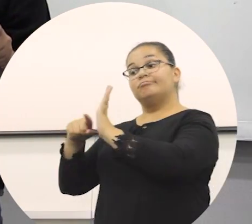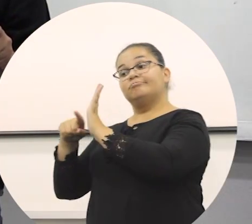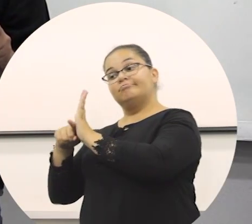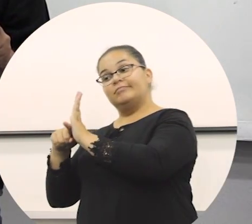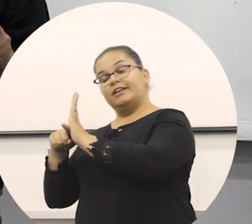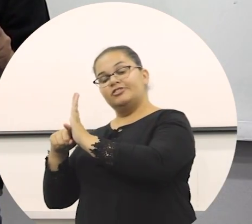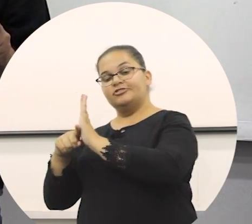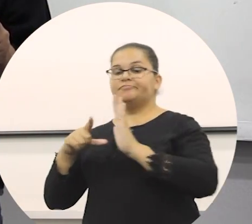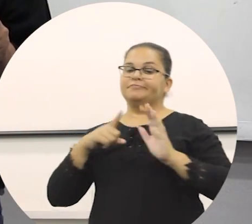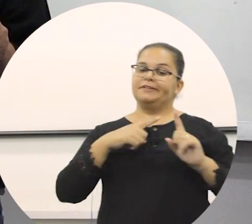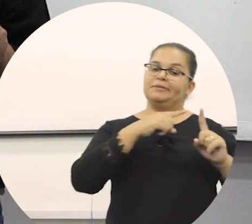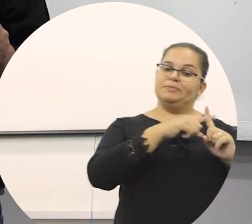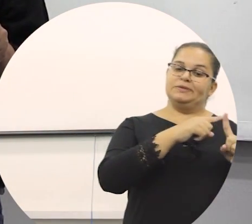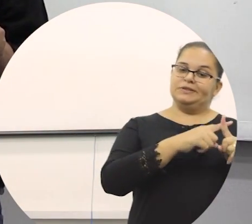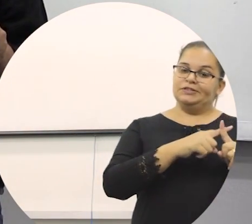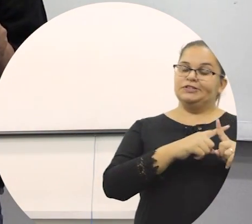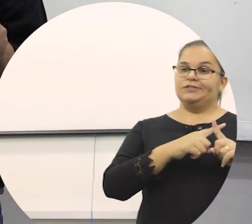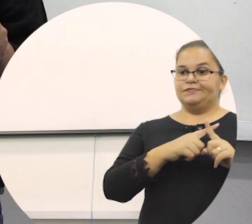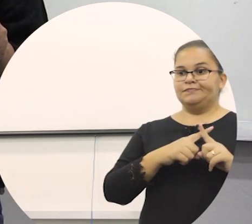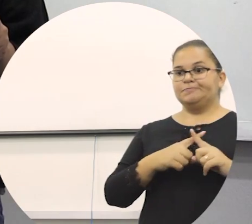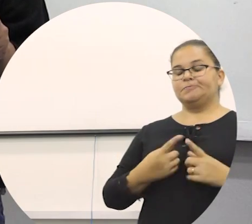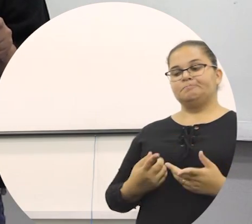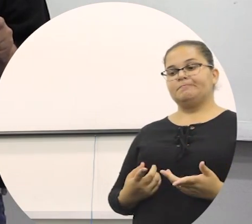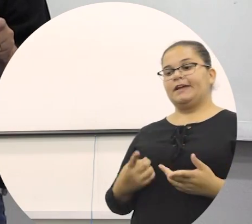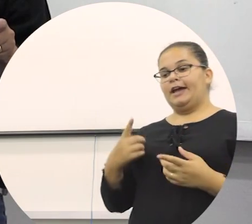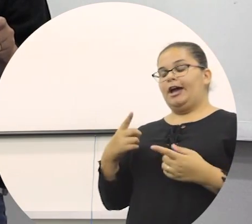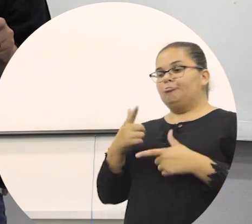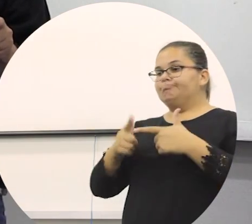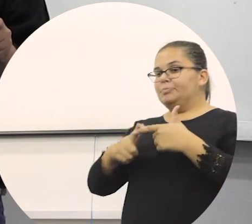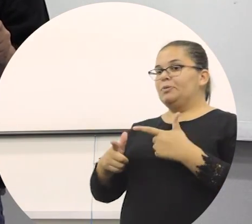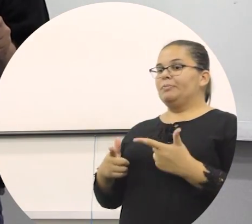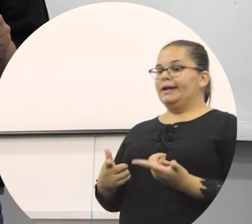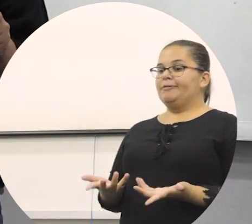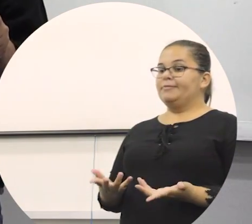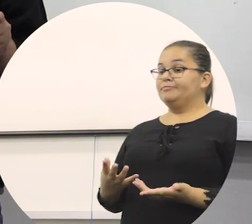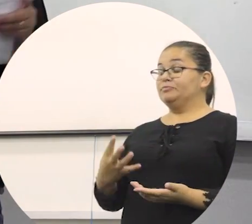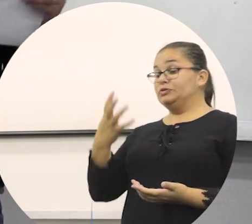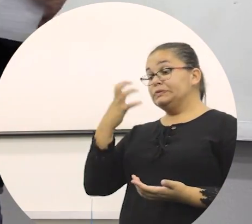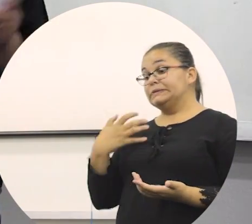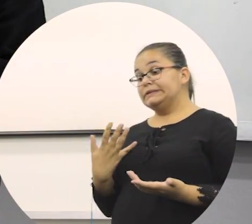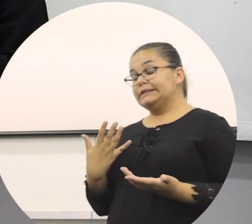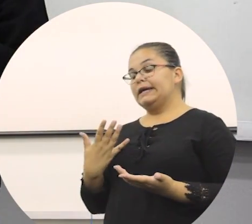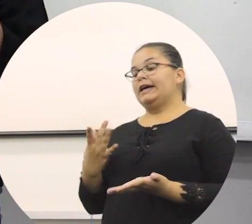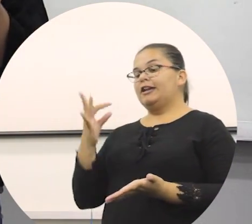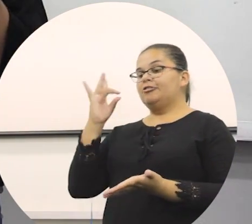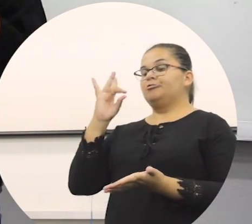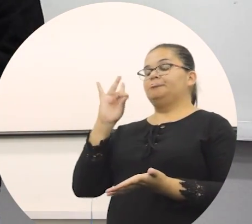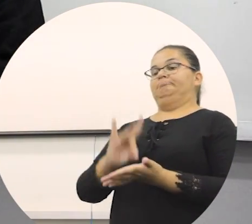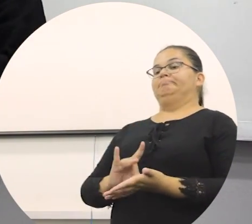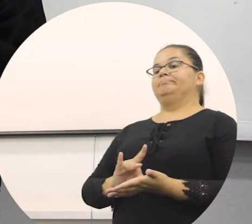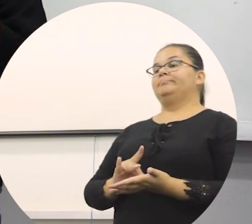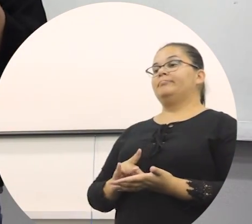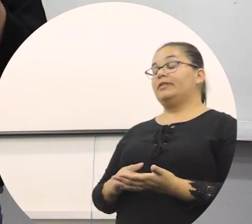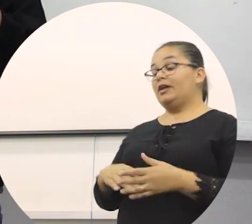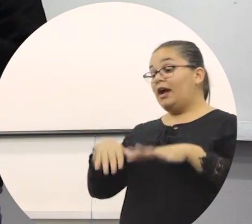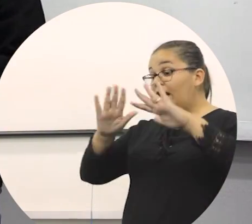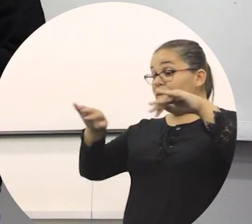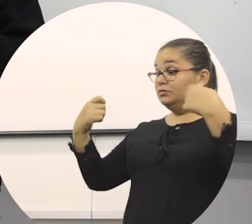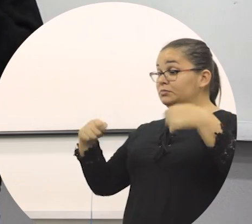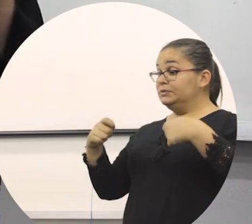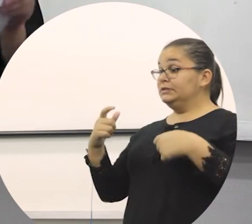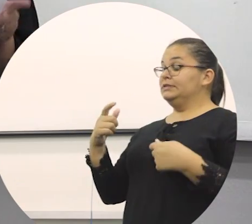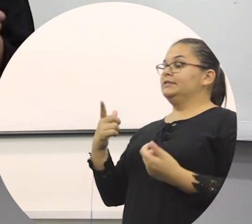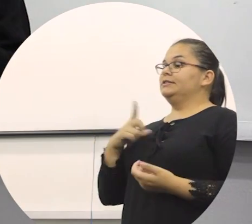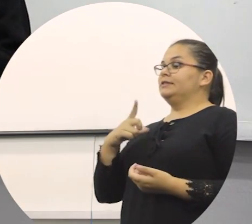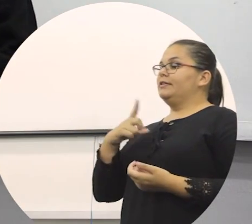tempo nessa questão, que é uma questão bem específica da nossa realidade, né? Que o aluno está lá e ele tem que ter, e